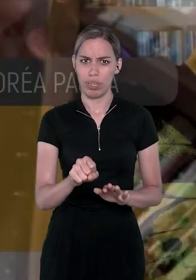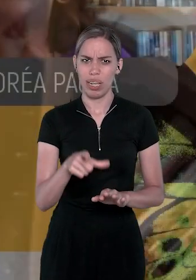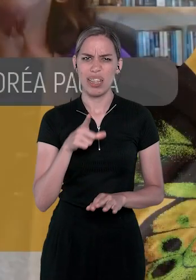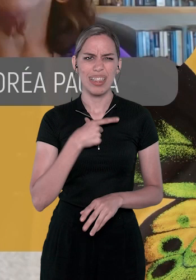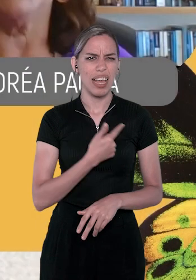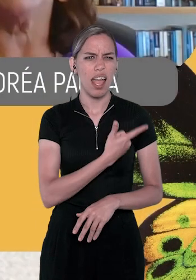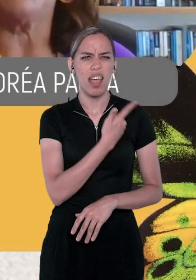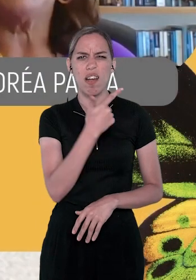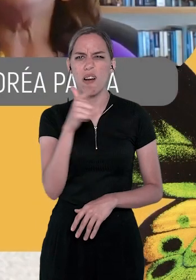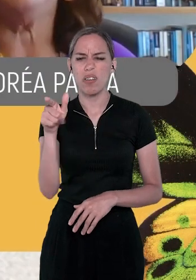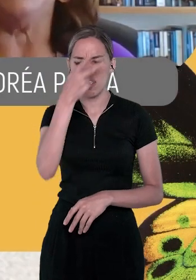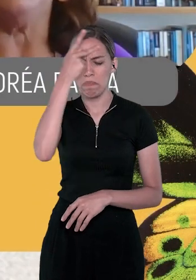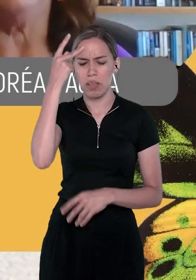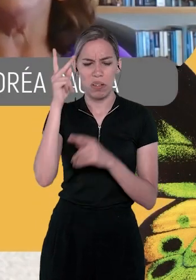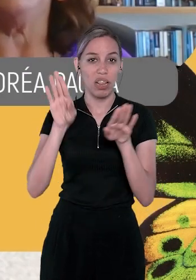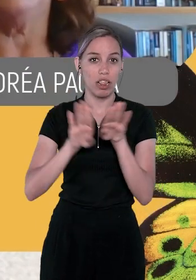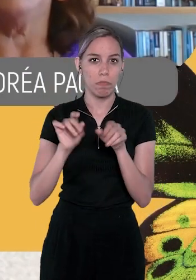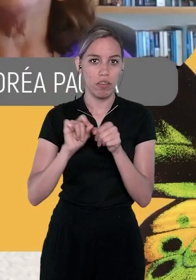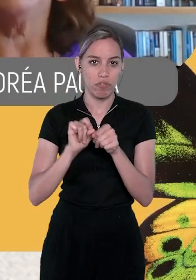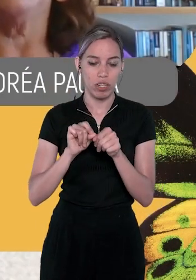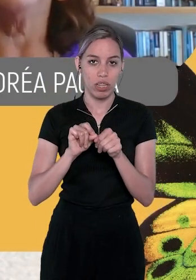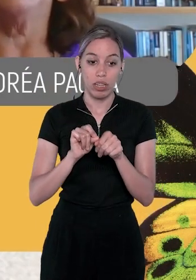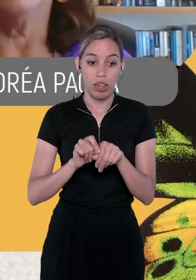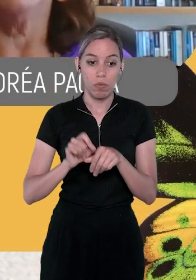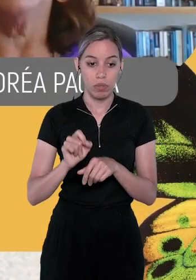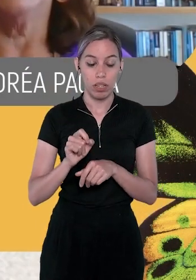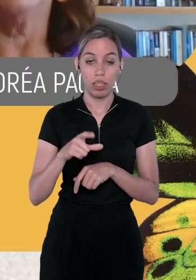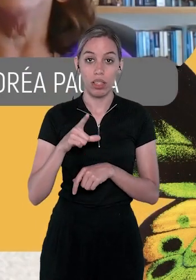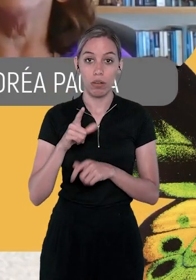tentam fazer isso, né? Quer dizer, olhar para o futuro.